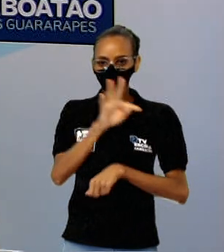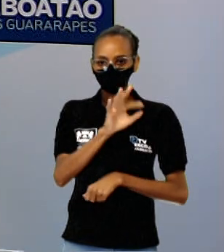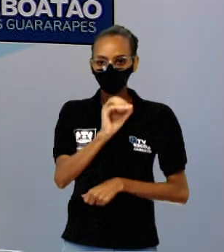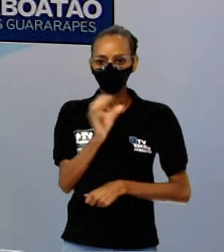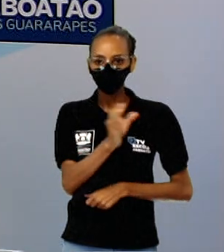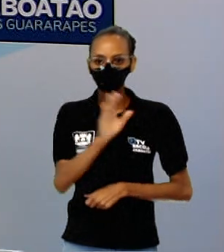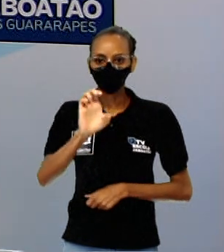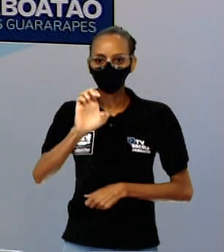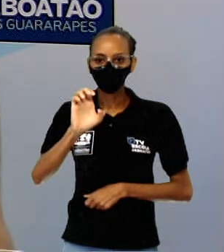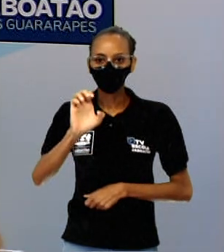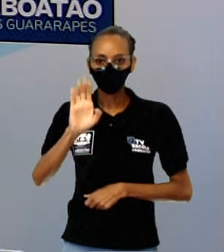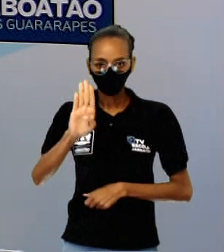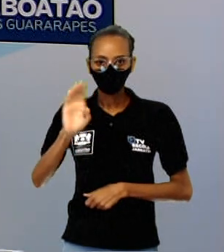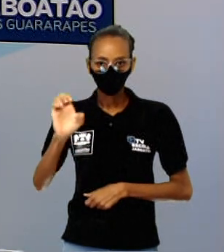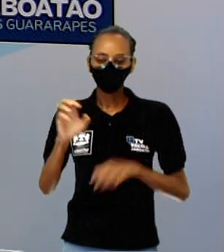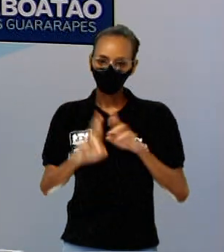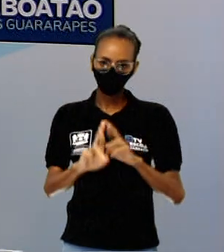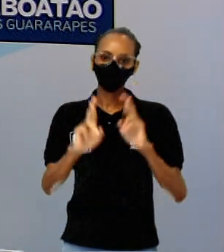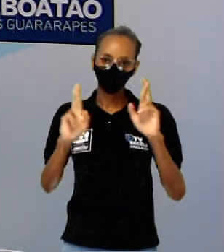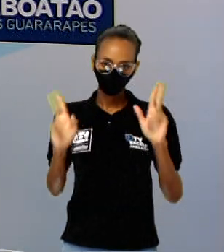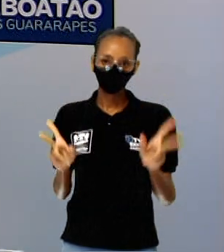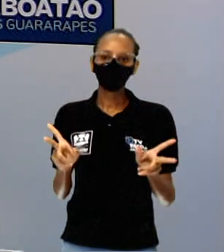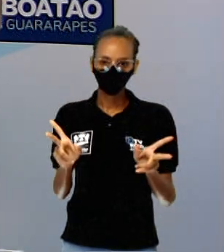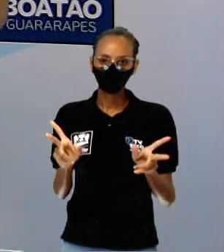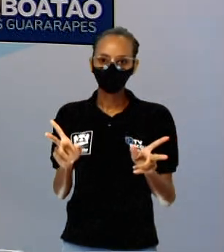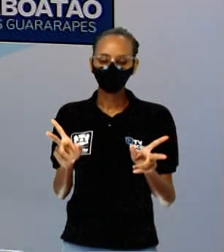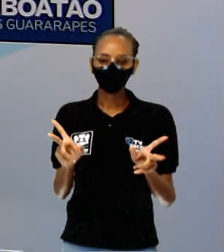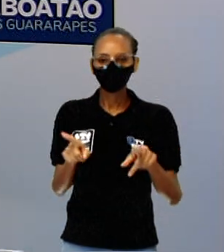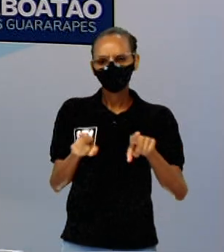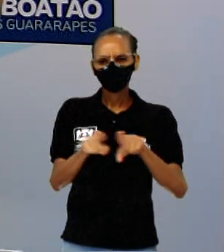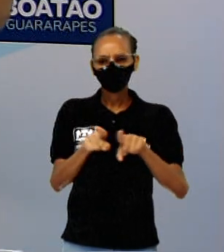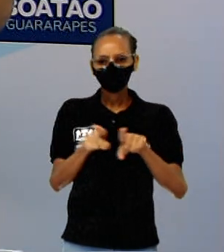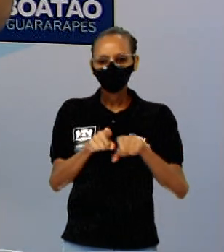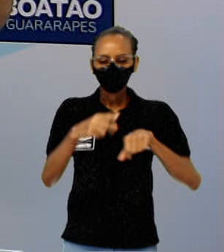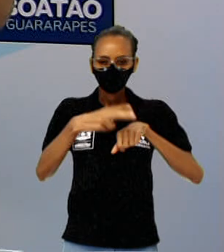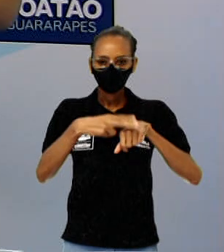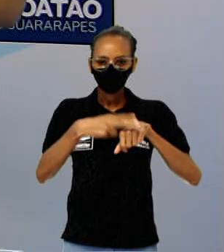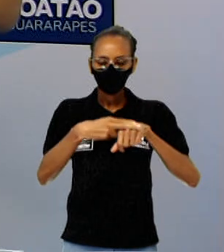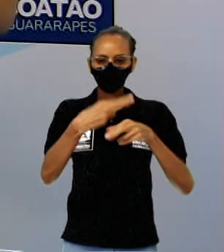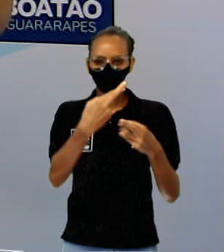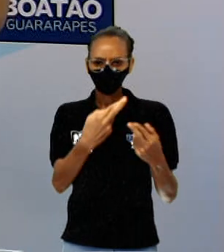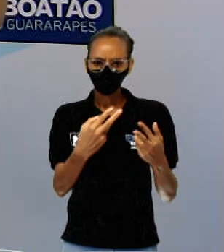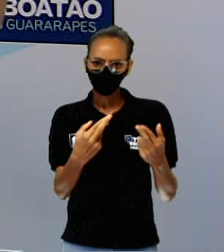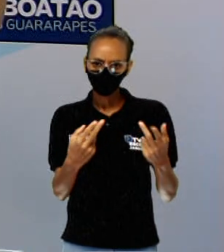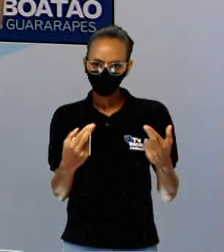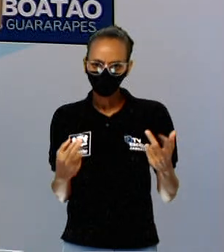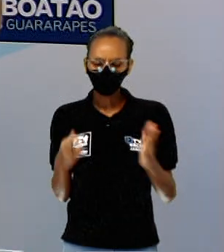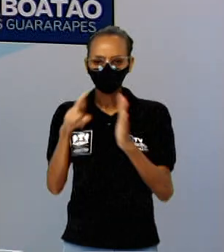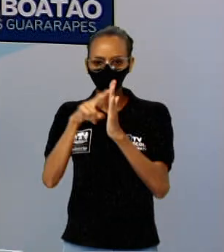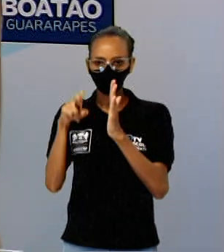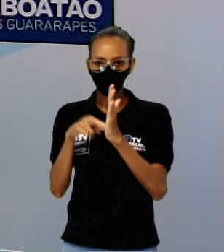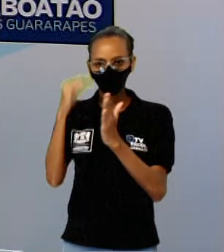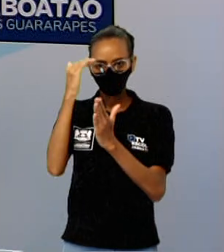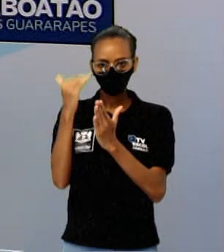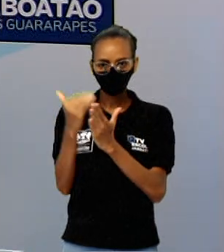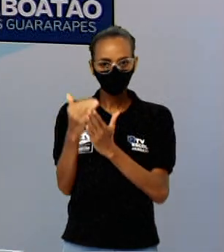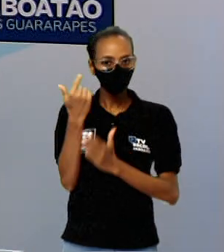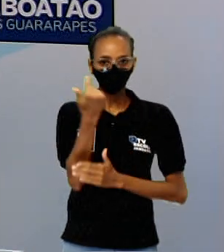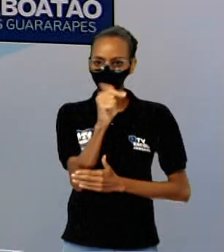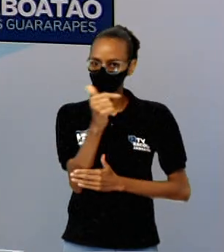were, certo? Outros verbos aí que vão ter o passado, né, de forma diferente, que não vão seguir regras nenhuma, no caso vai ser